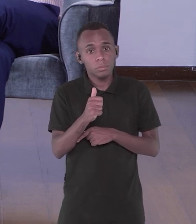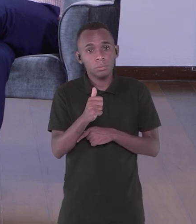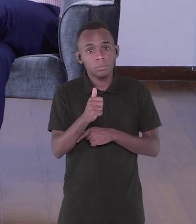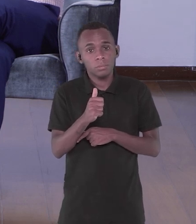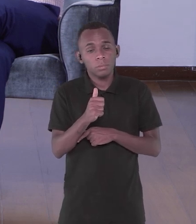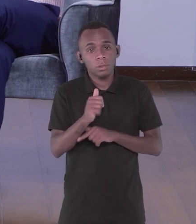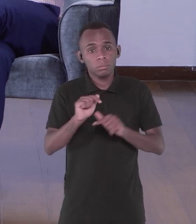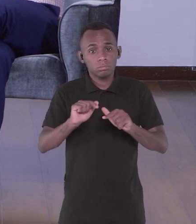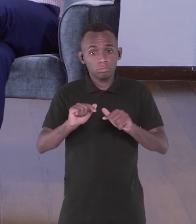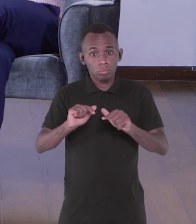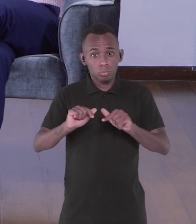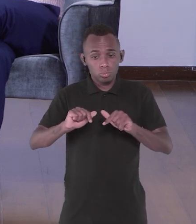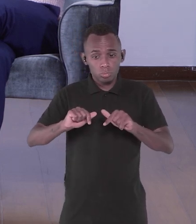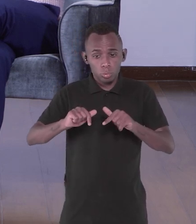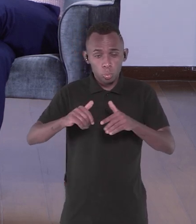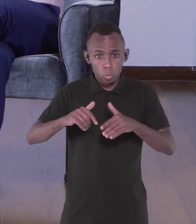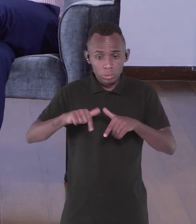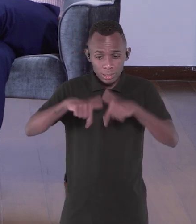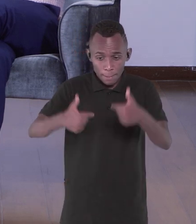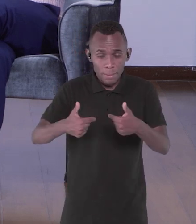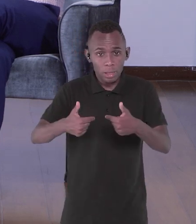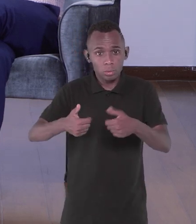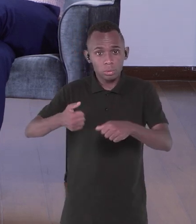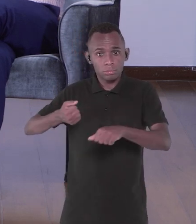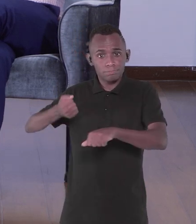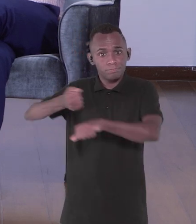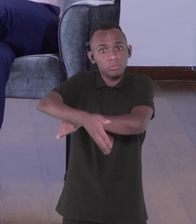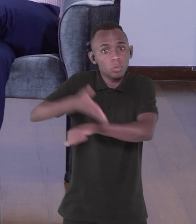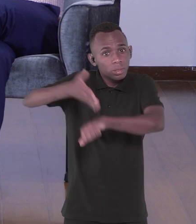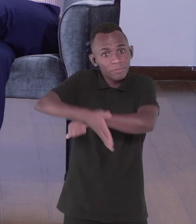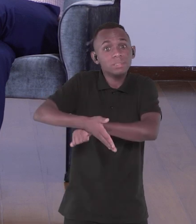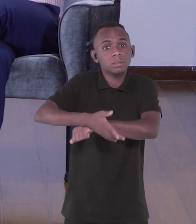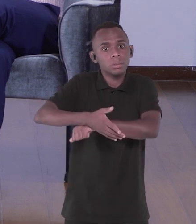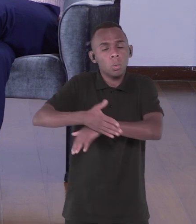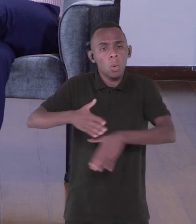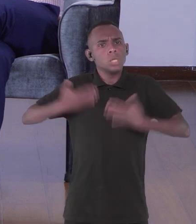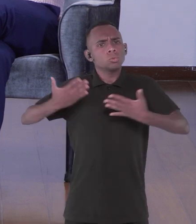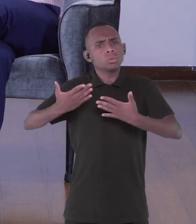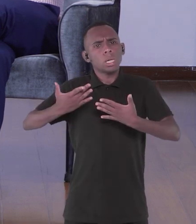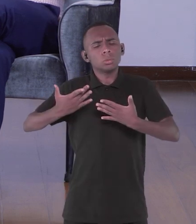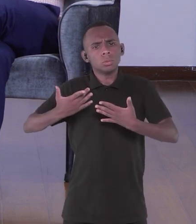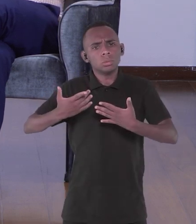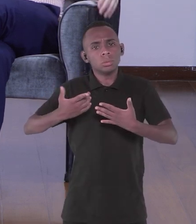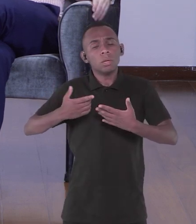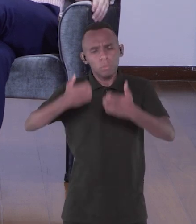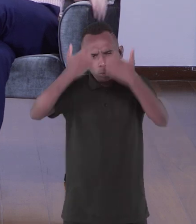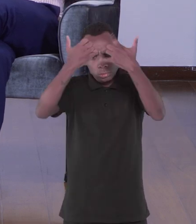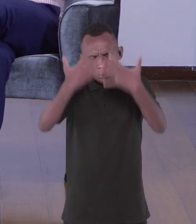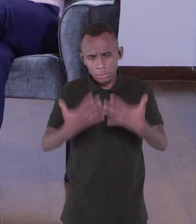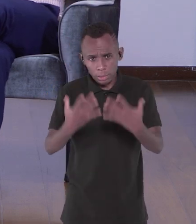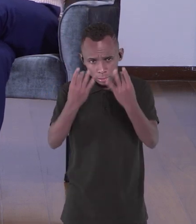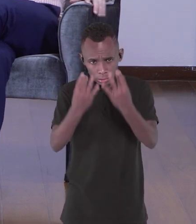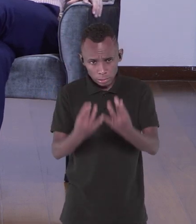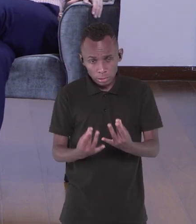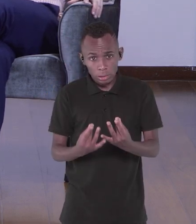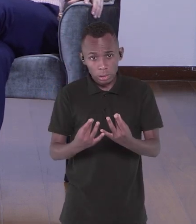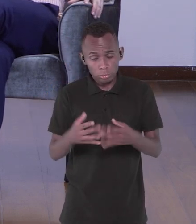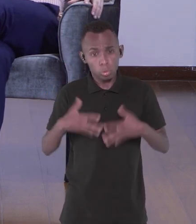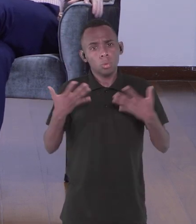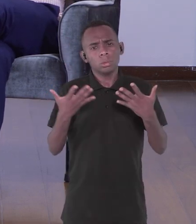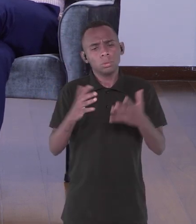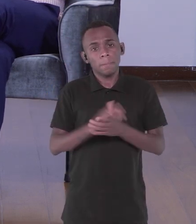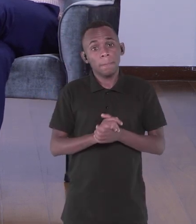o ato da invasão foi surpreendente. Mas foi surpreendente, e agora eu vou tentar explicar por que foi